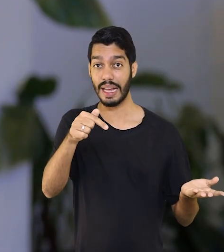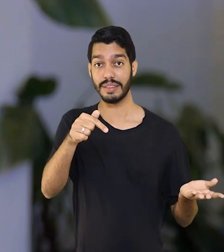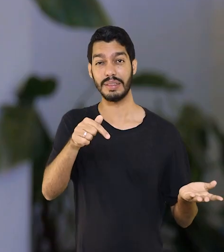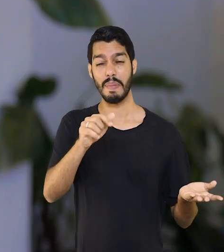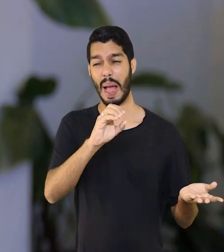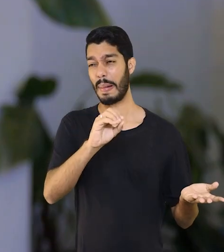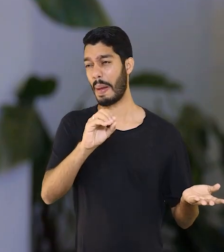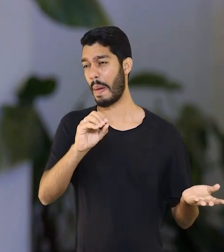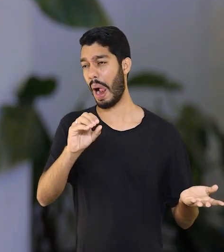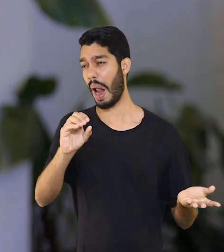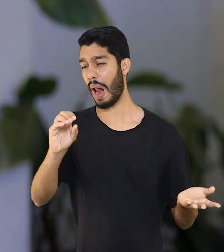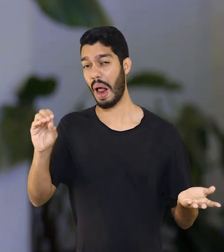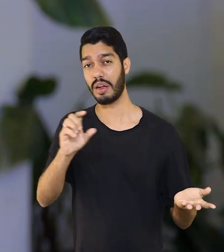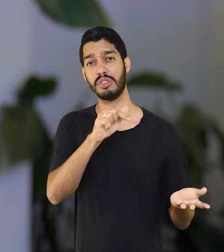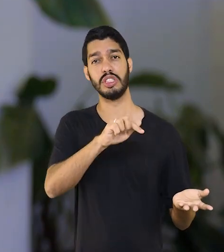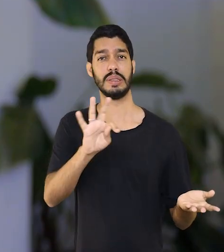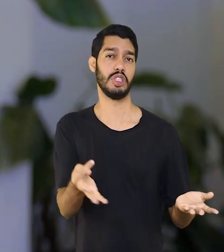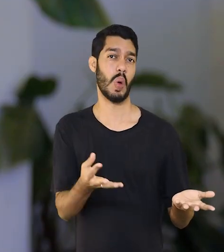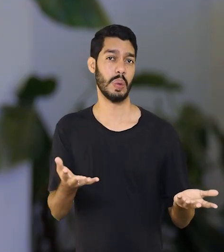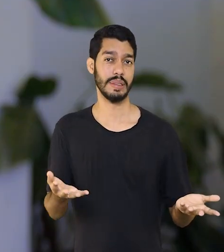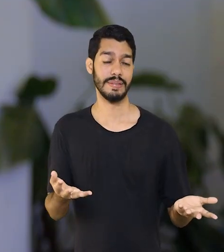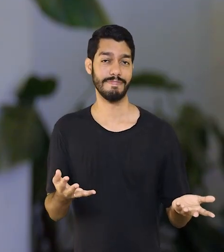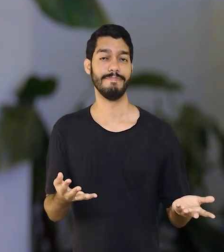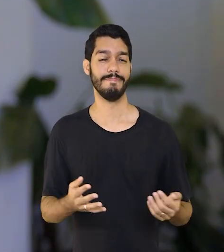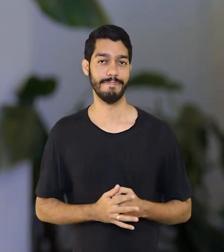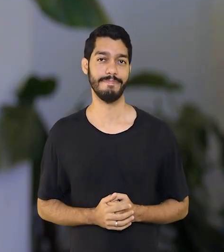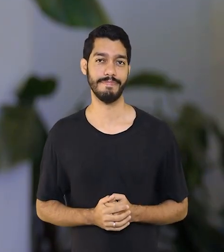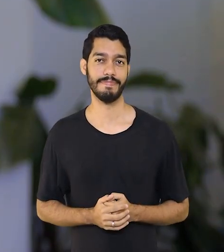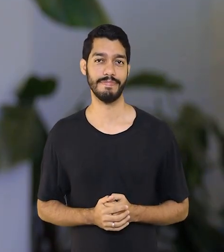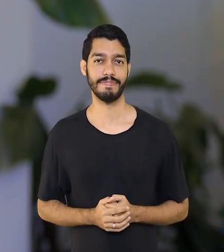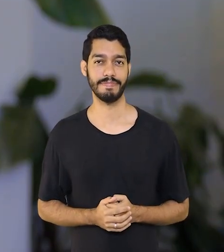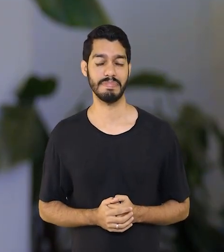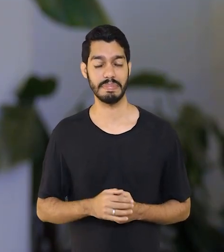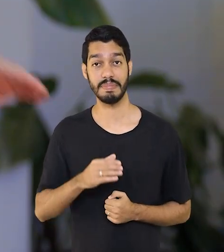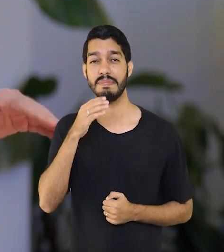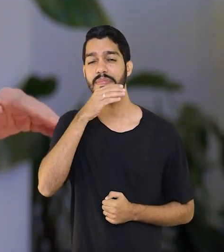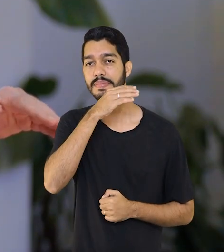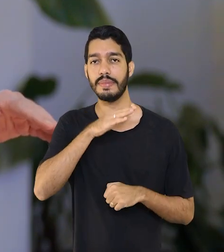trilhões para esquentar rápido e provocar sei lá o quê, que eu não vou usar adjetivos,